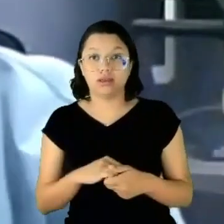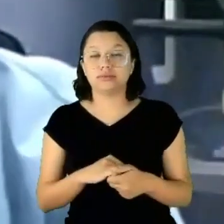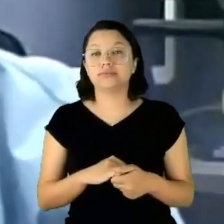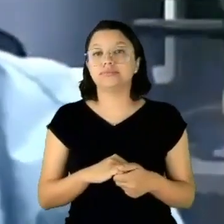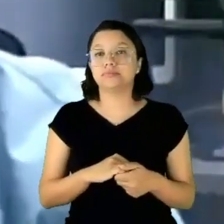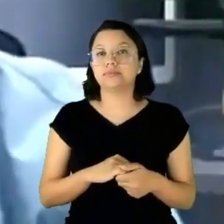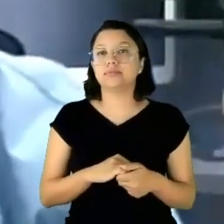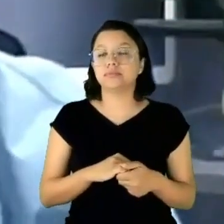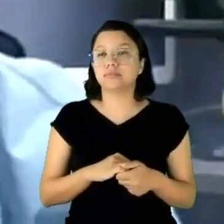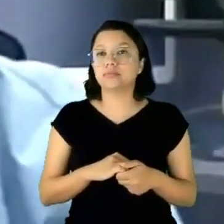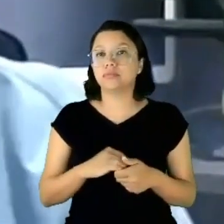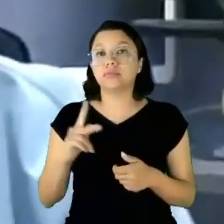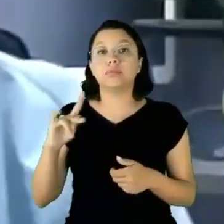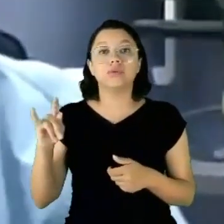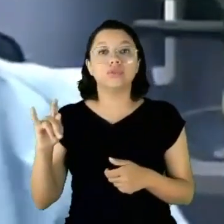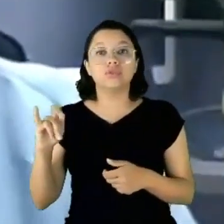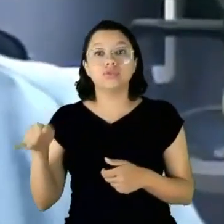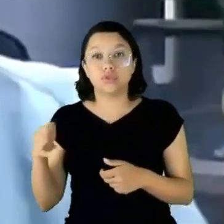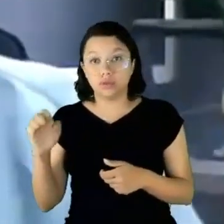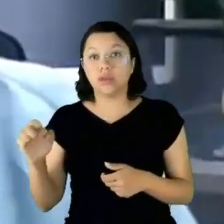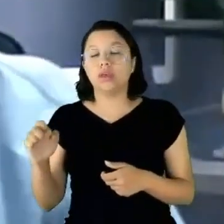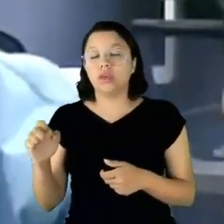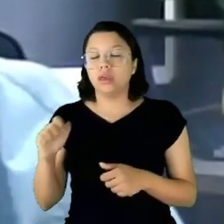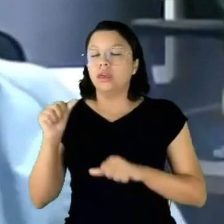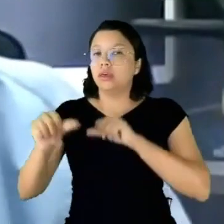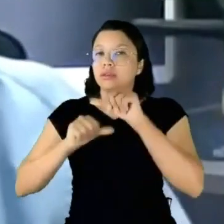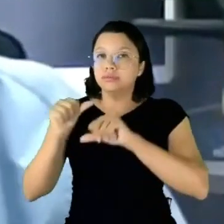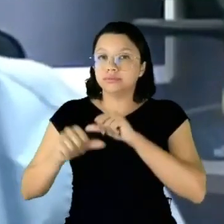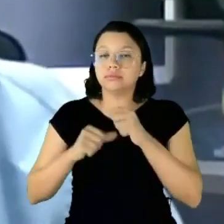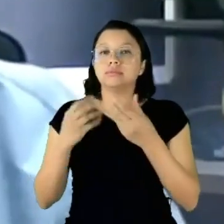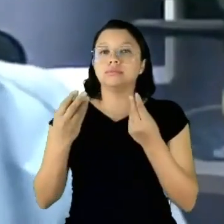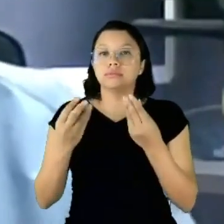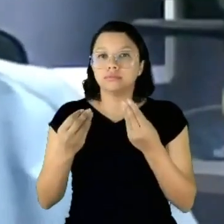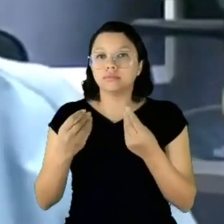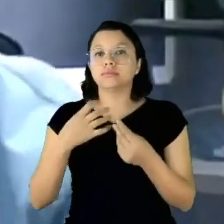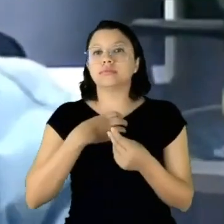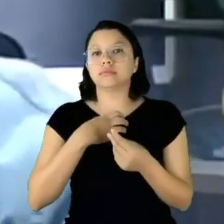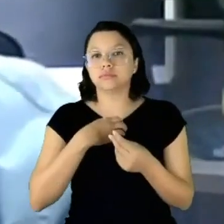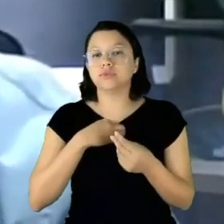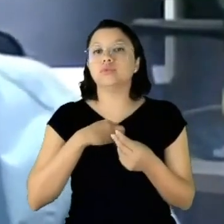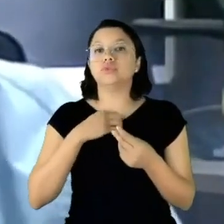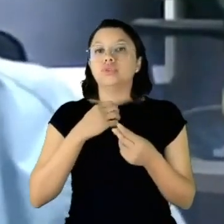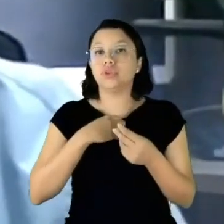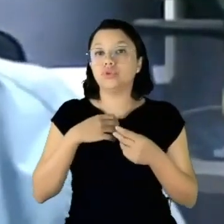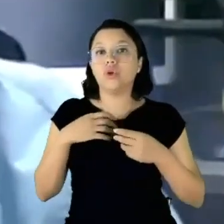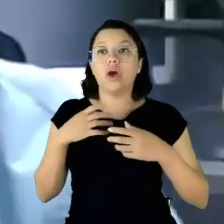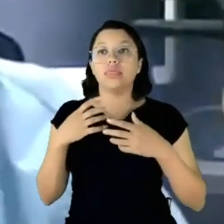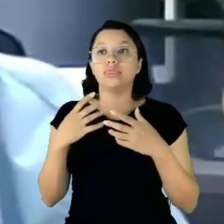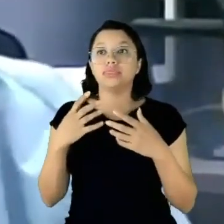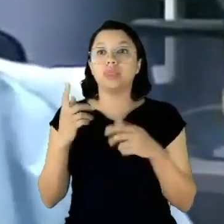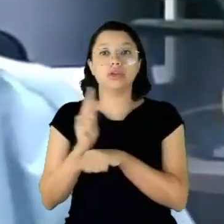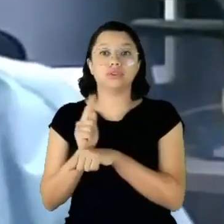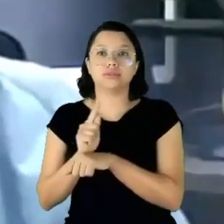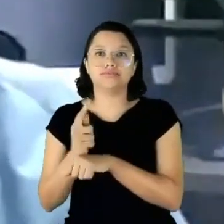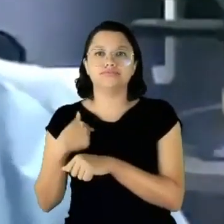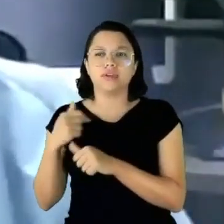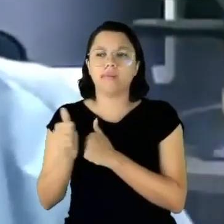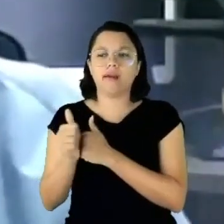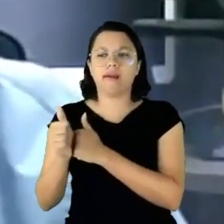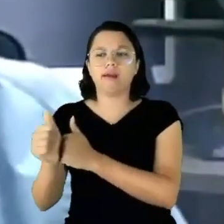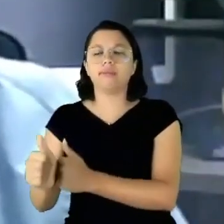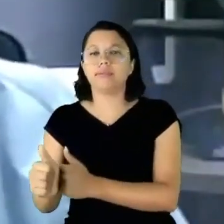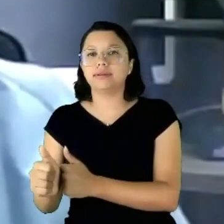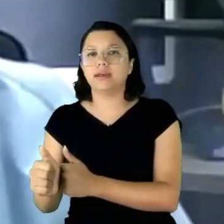deu uma boa mudada na forma da gestão. eu tenho acompanhado nesses,